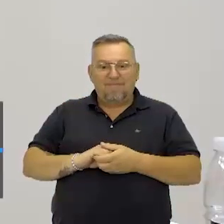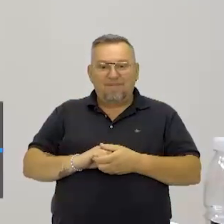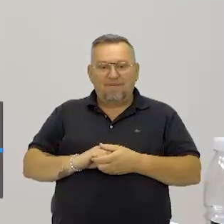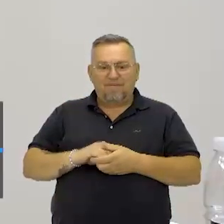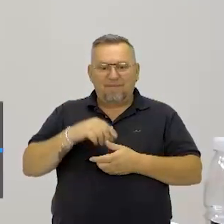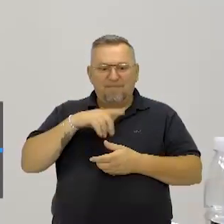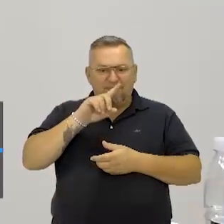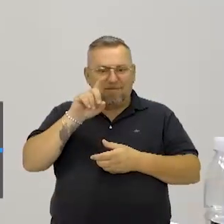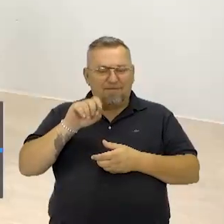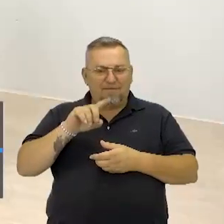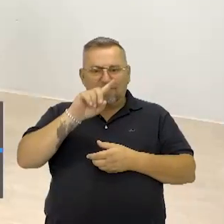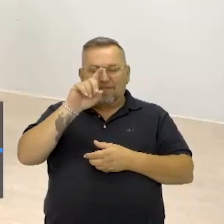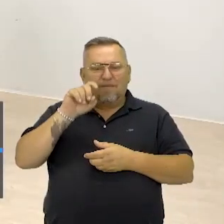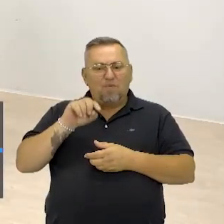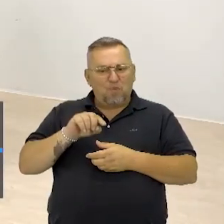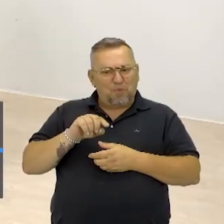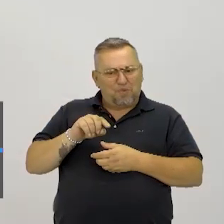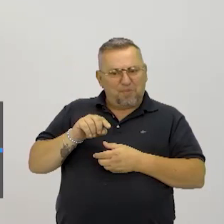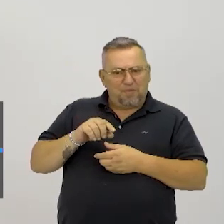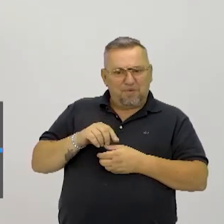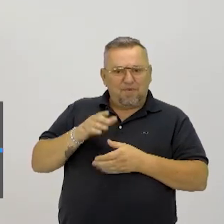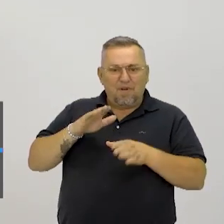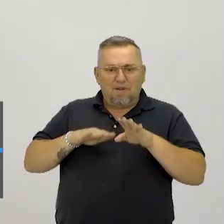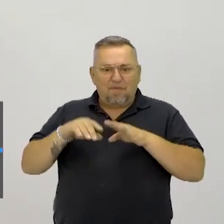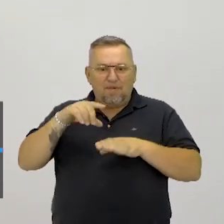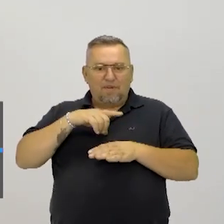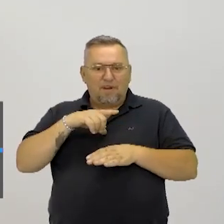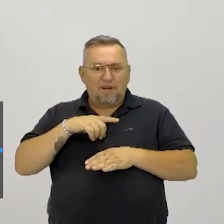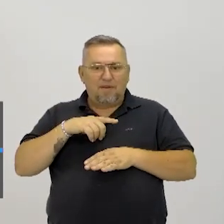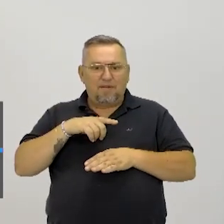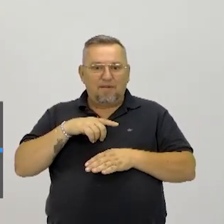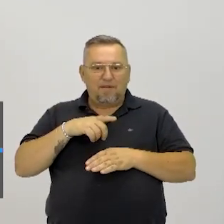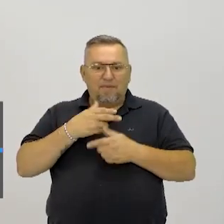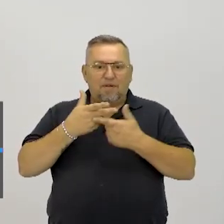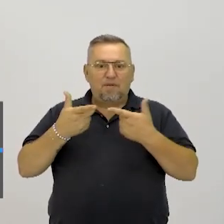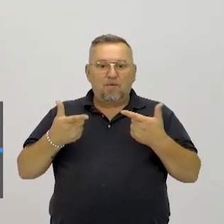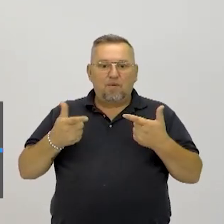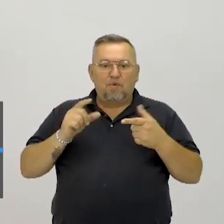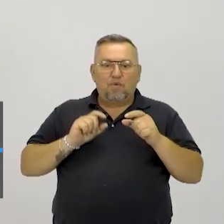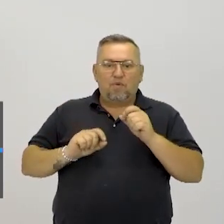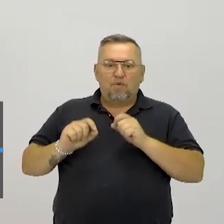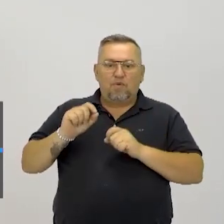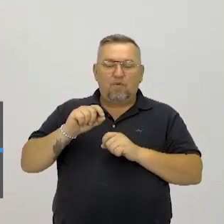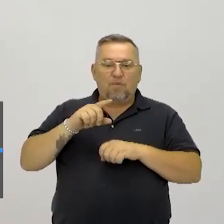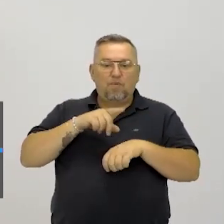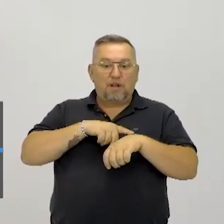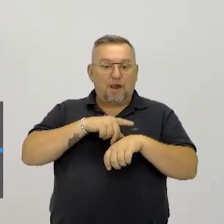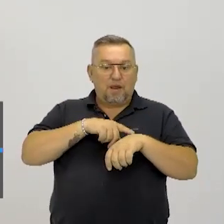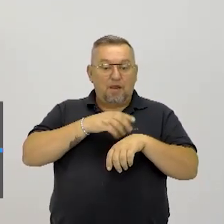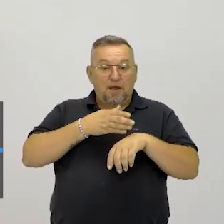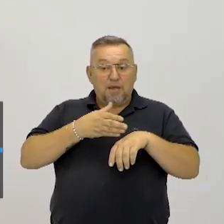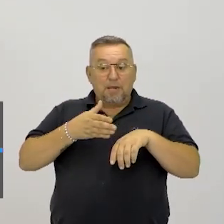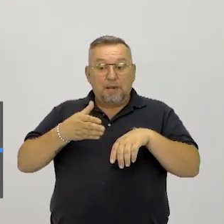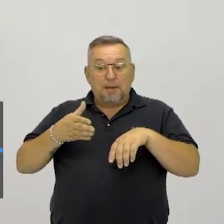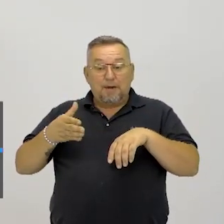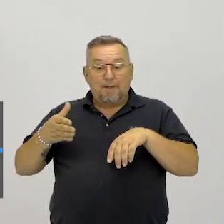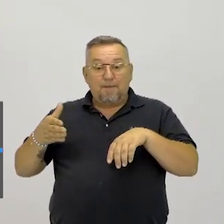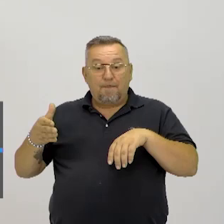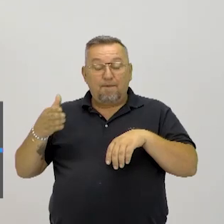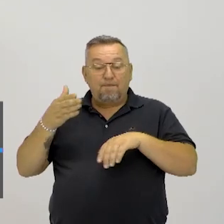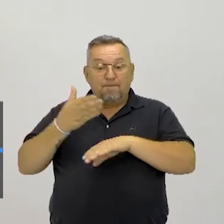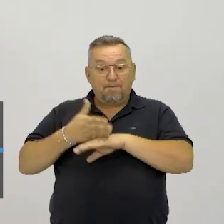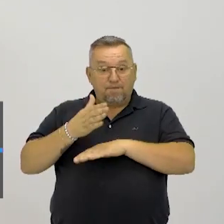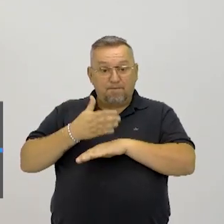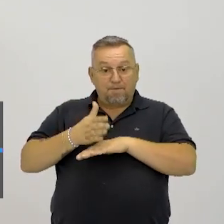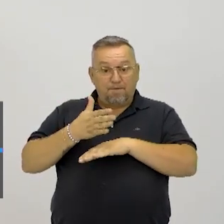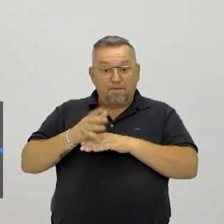será que eles ficaram em dúvida, ou Mauro? Às vezes surge uma dúvida ou outra, né? E às vezes é aquela coisa do tempo ali do exercício,